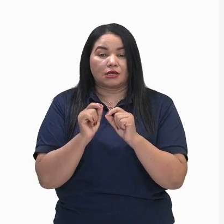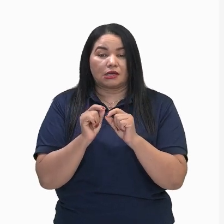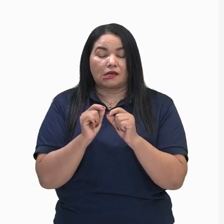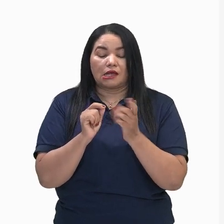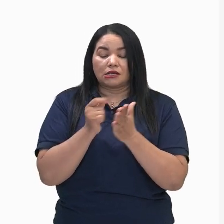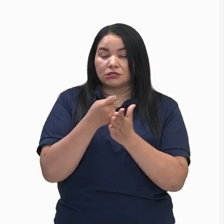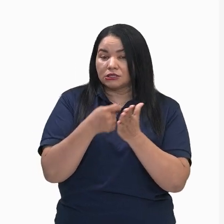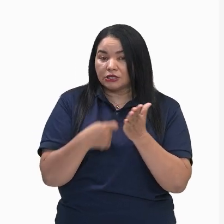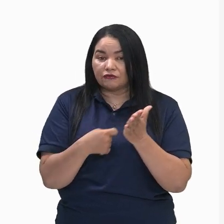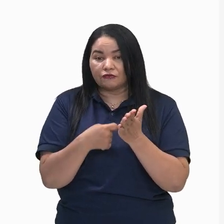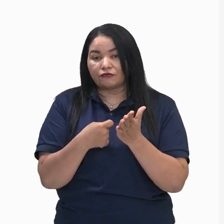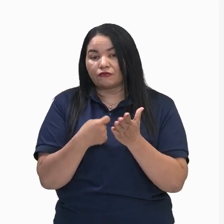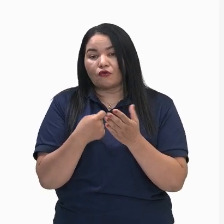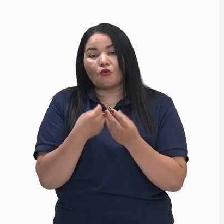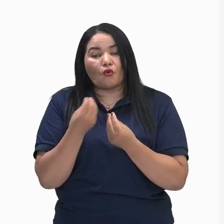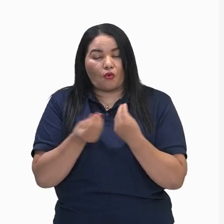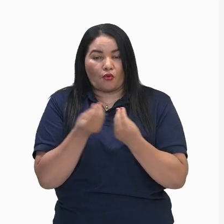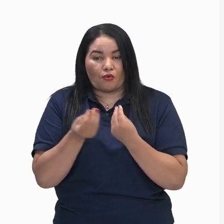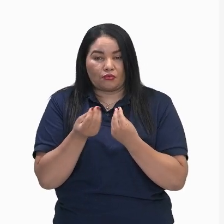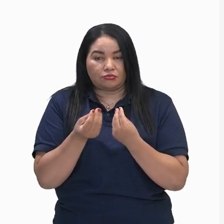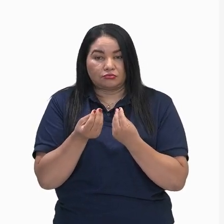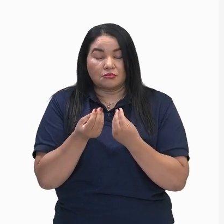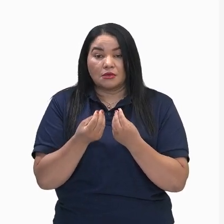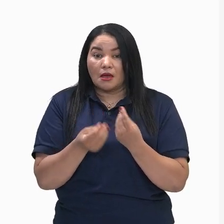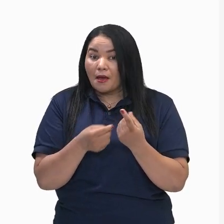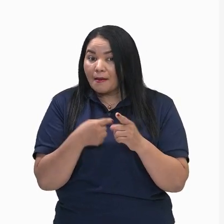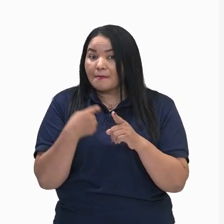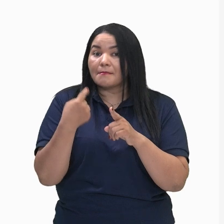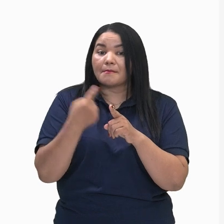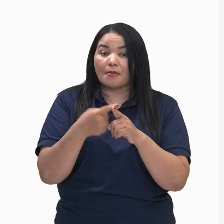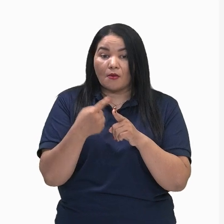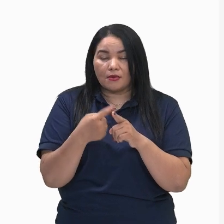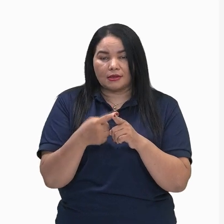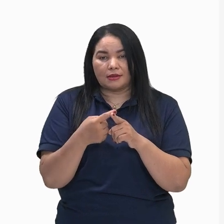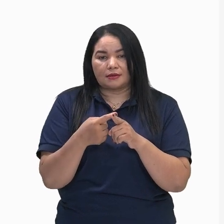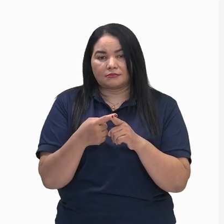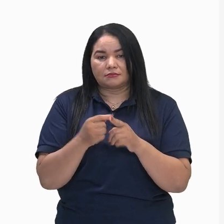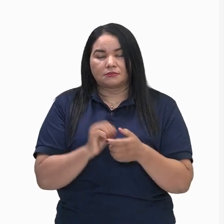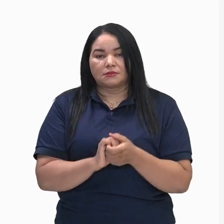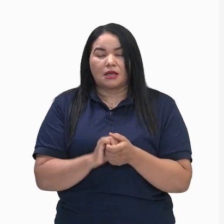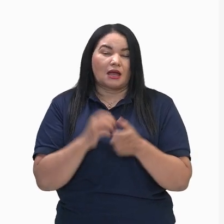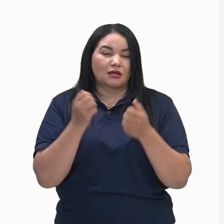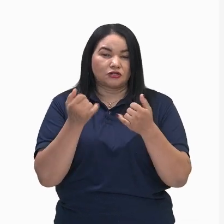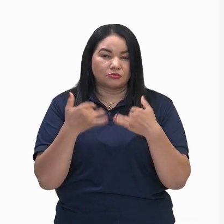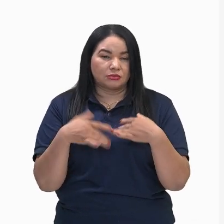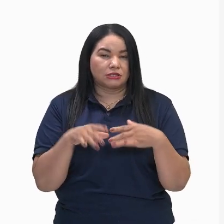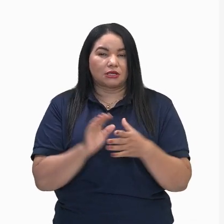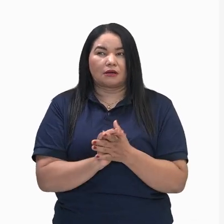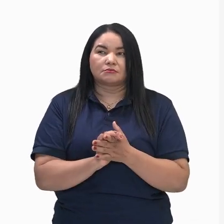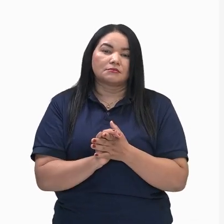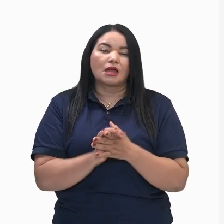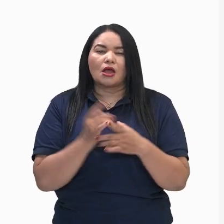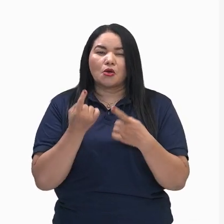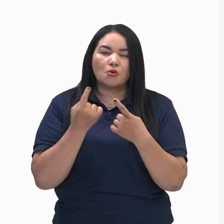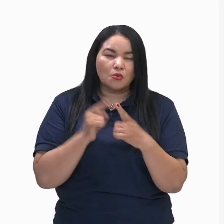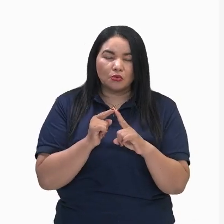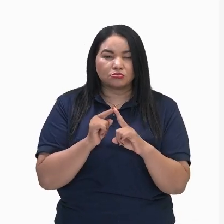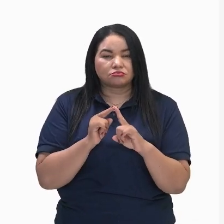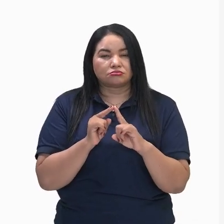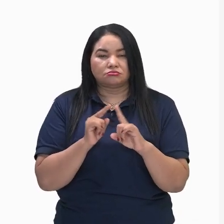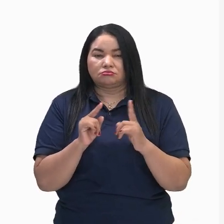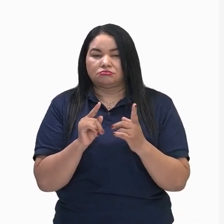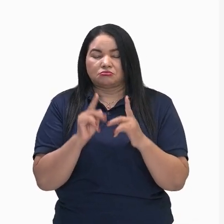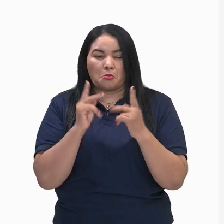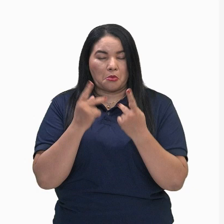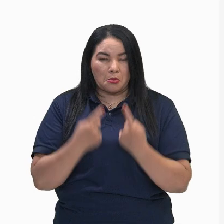né? Porque fala-se de vários tipos de desumanização que o autor